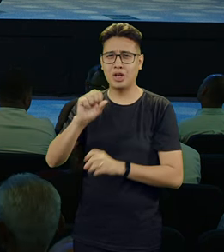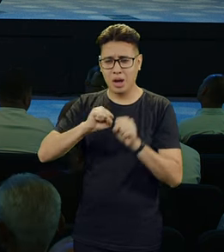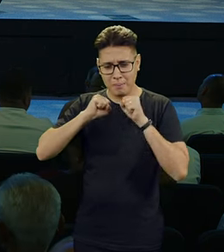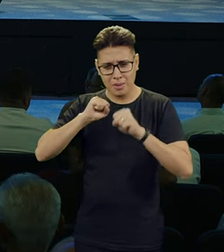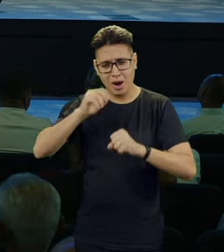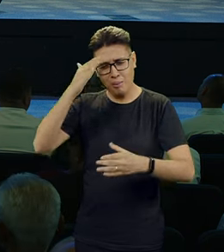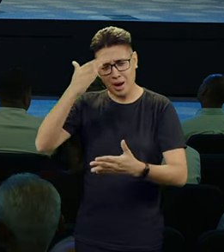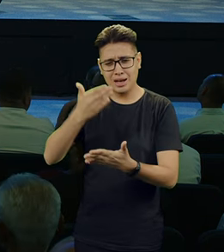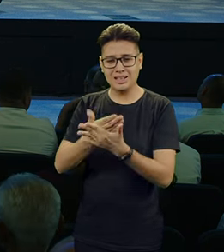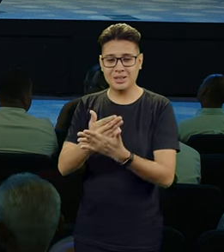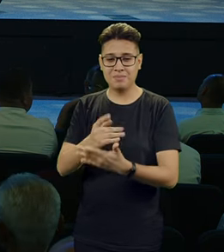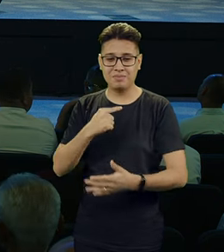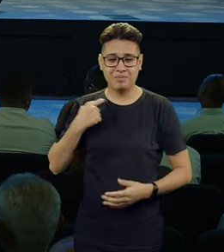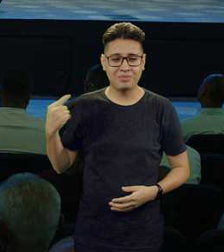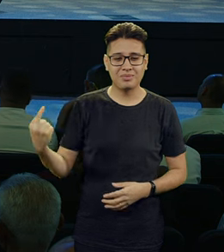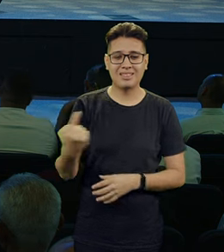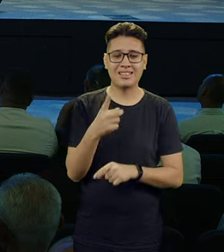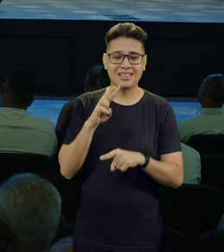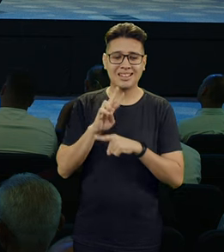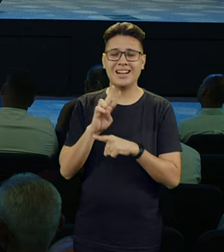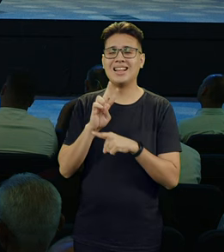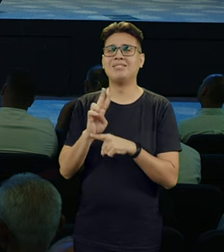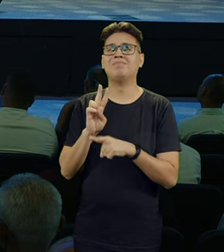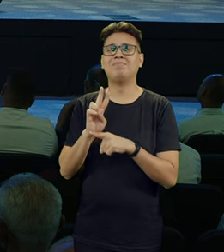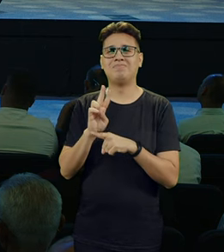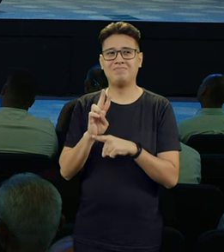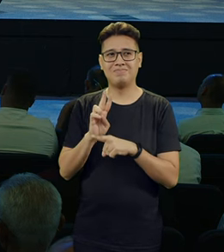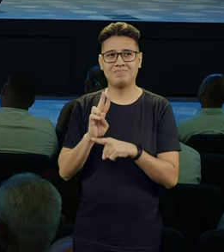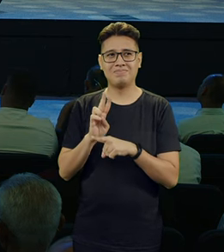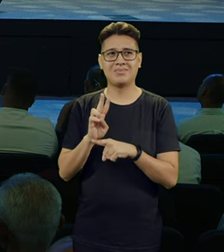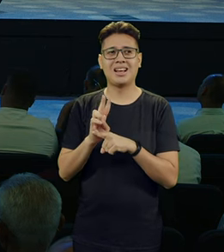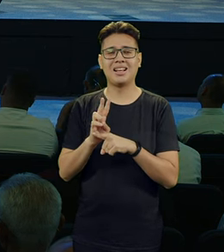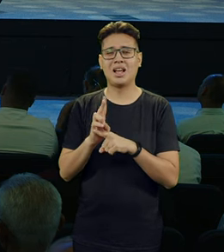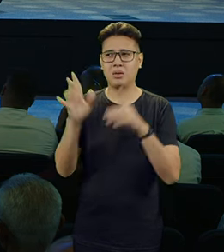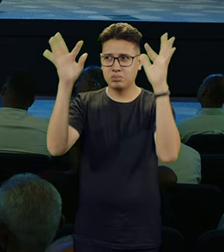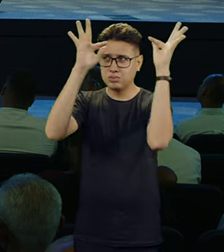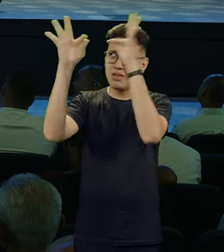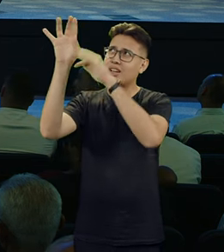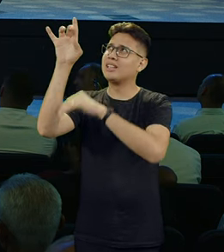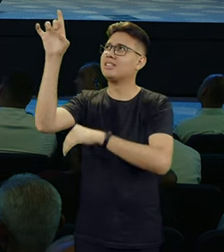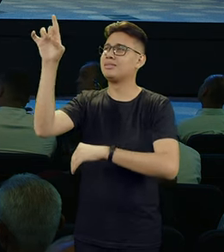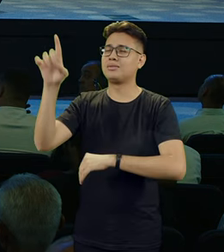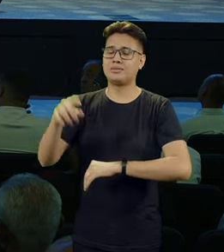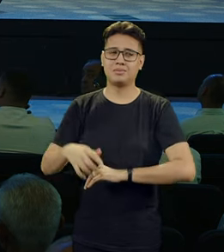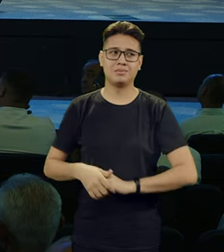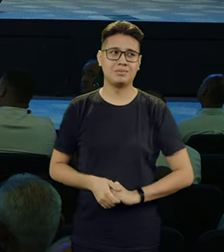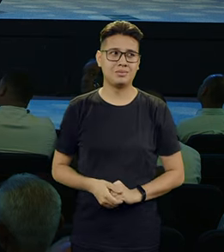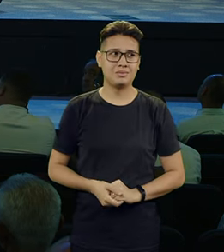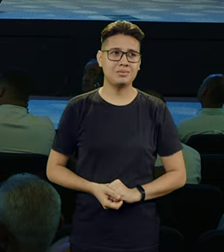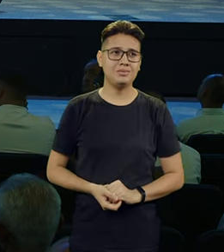contar com a sua proteção, com o seu cuidado e com a sua fidelidade.